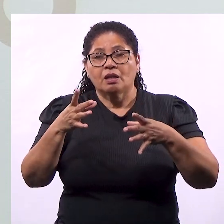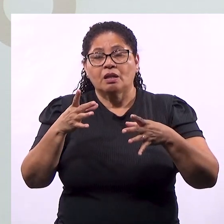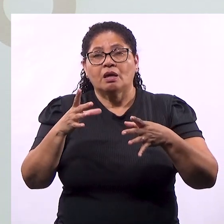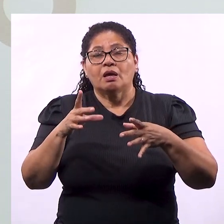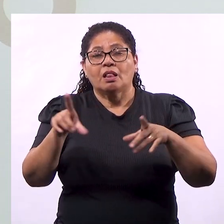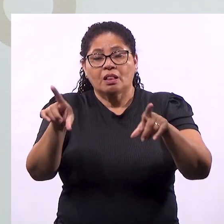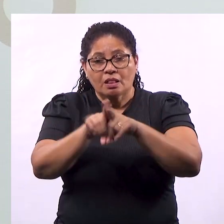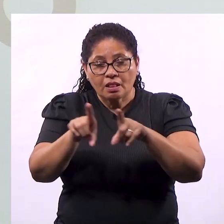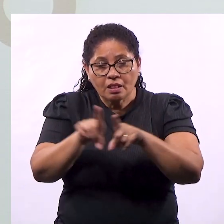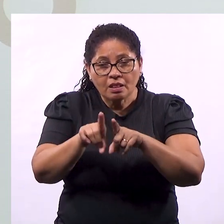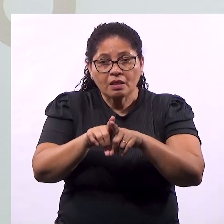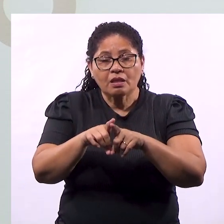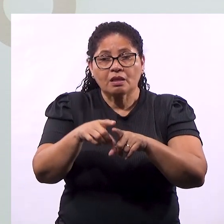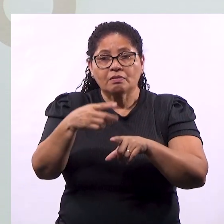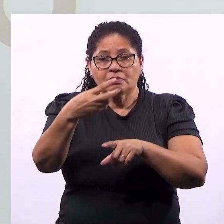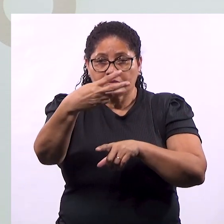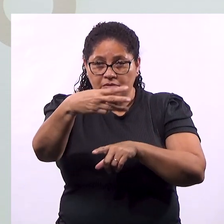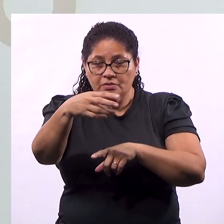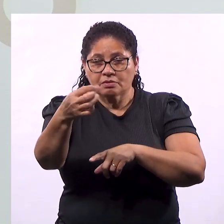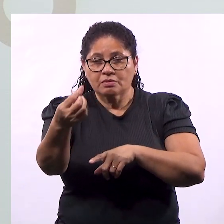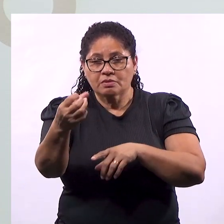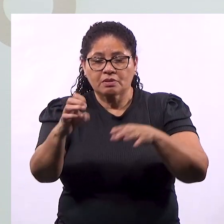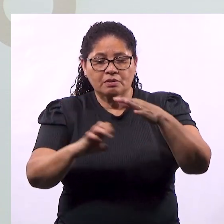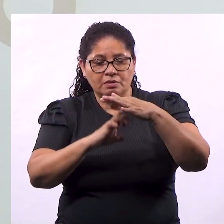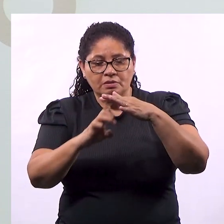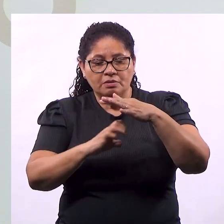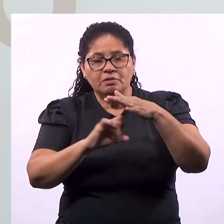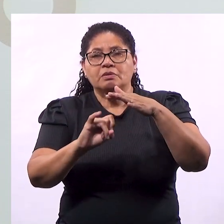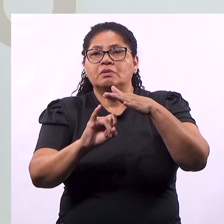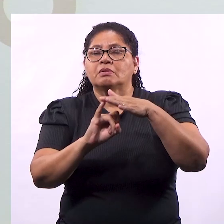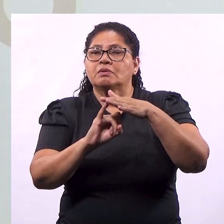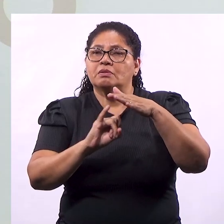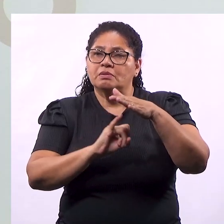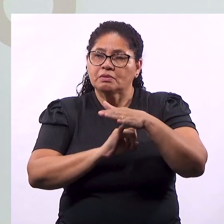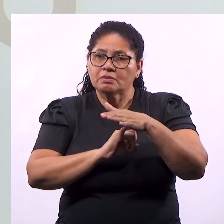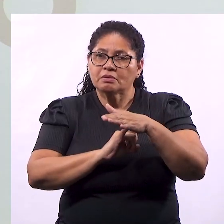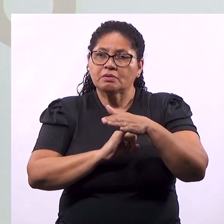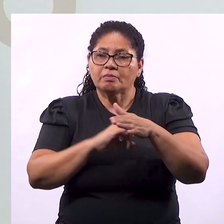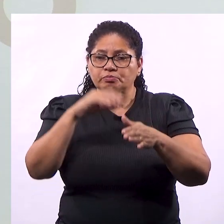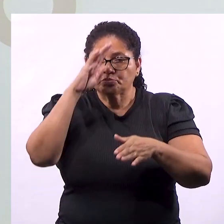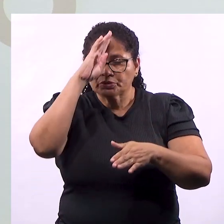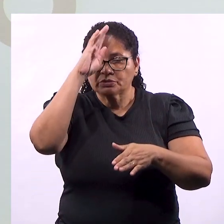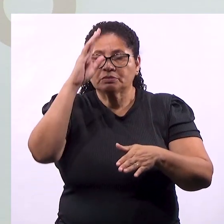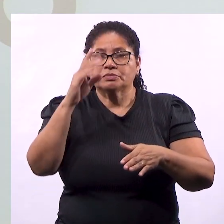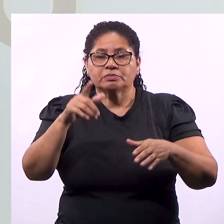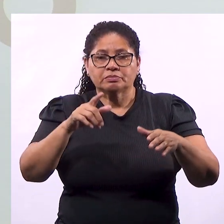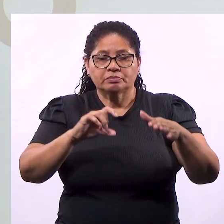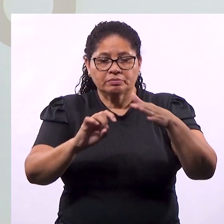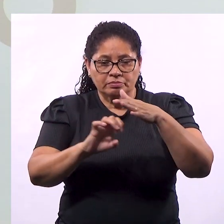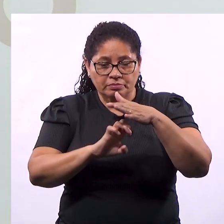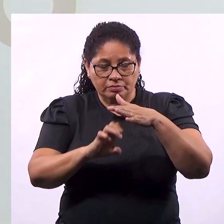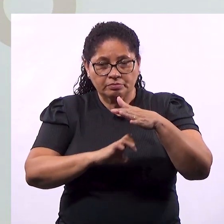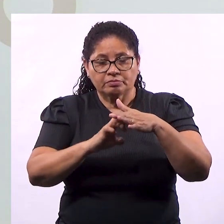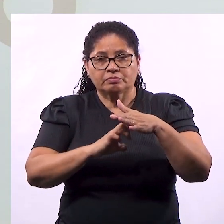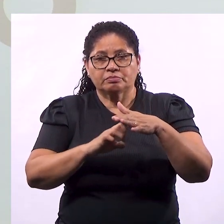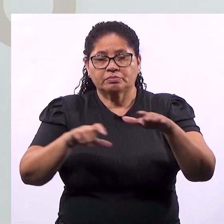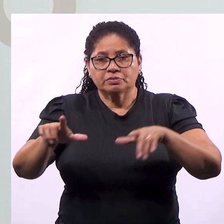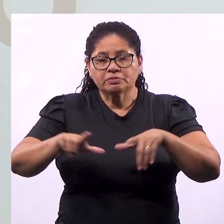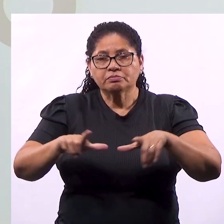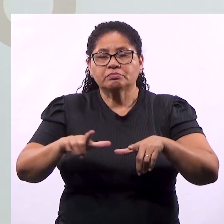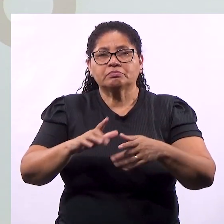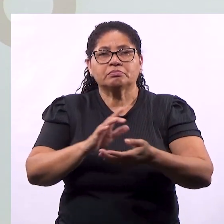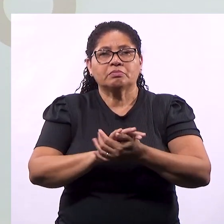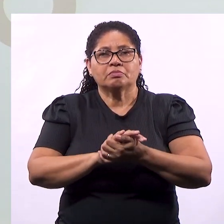também avaliação 360 geralmente nas empresas instituições especialmente aquelas empresas que trabalham com